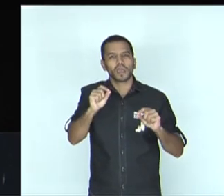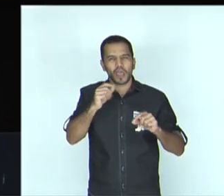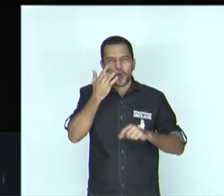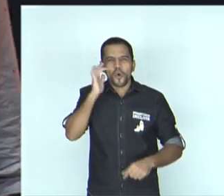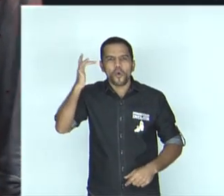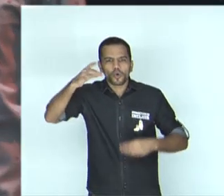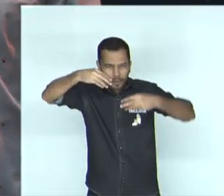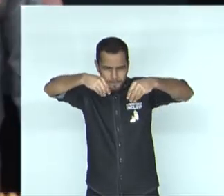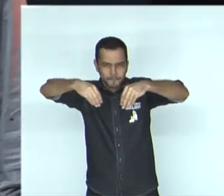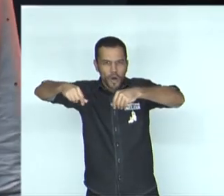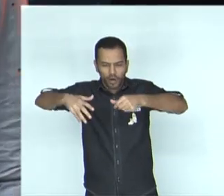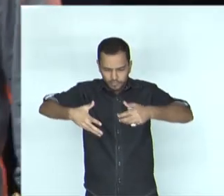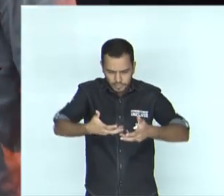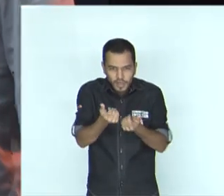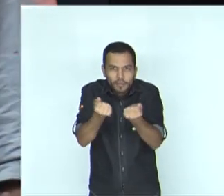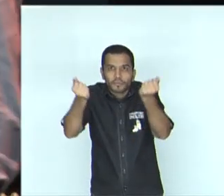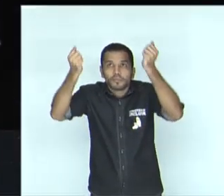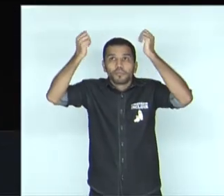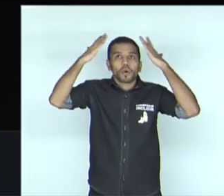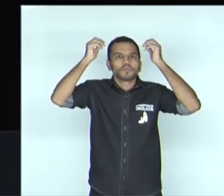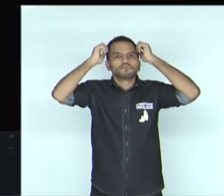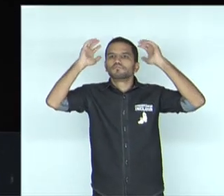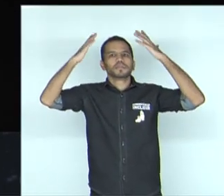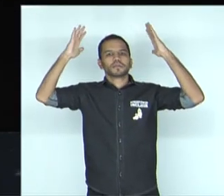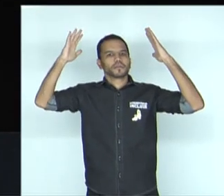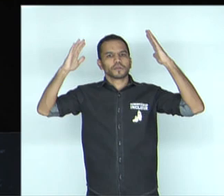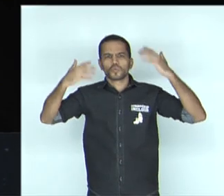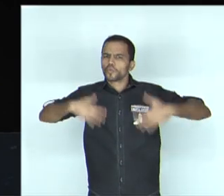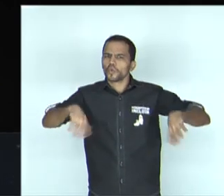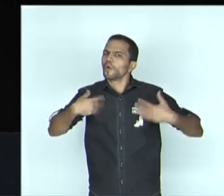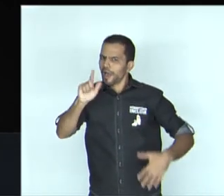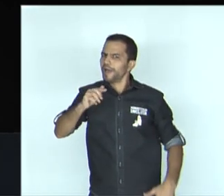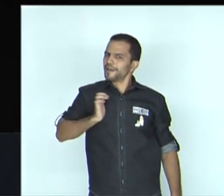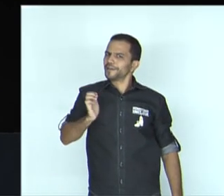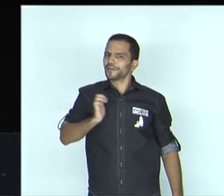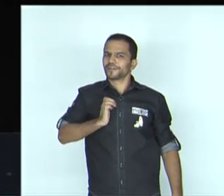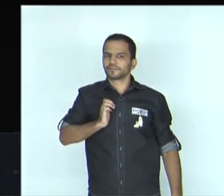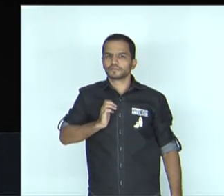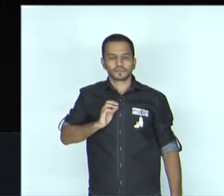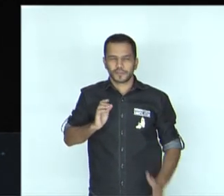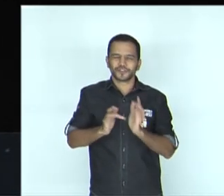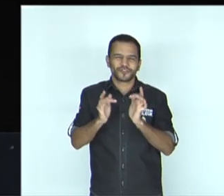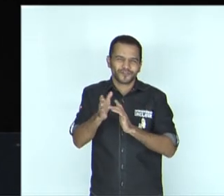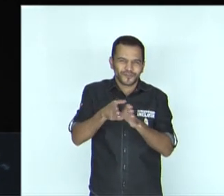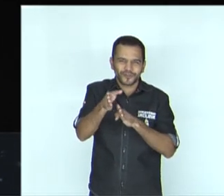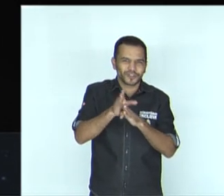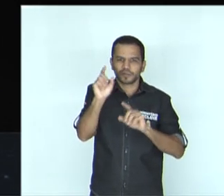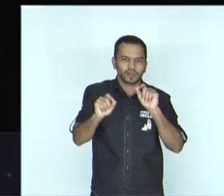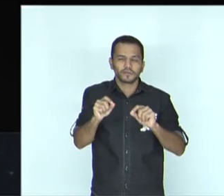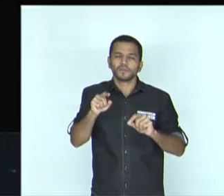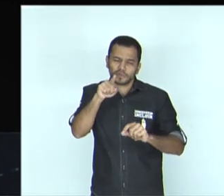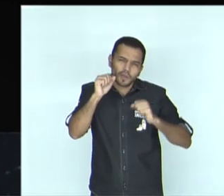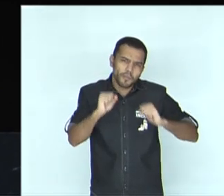pó, andando com ouro no cabelo. É mole. É muita riqueza. E Deus fala assim, olha, pode ter dinheiro demais, mas não se veste